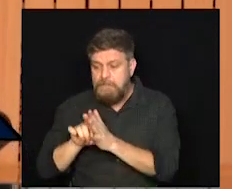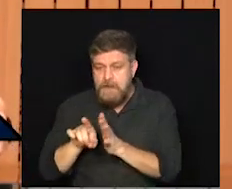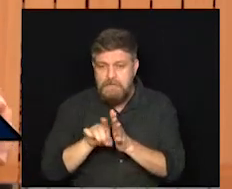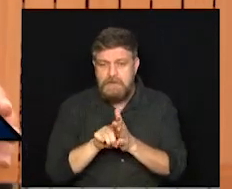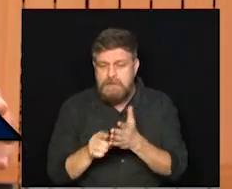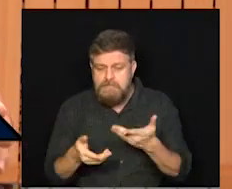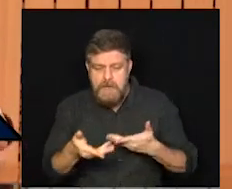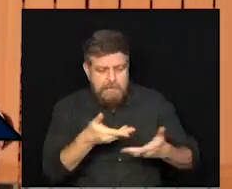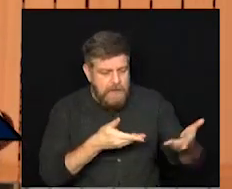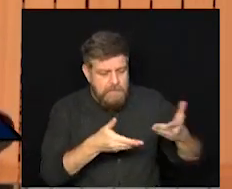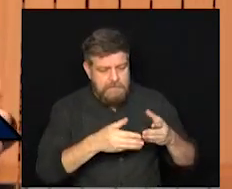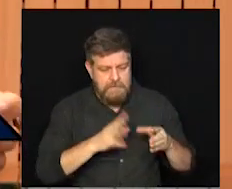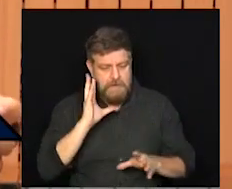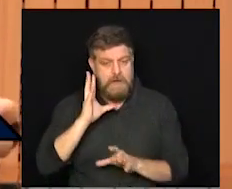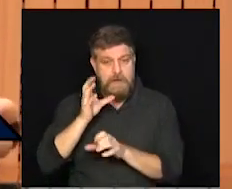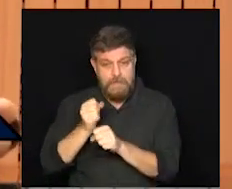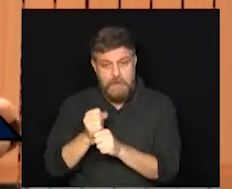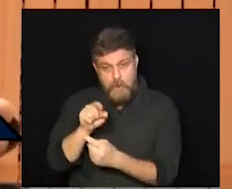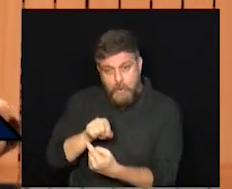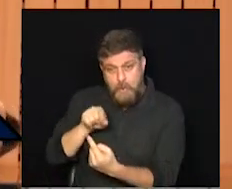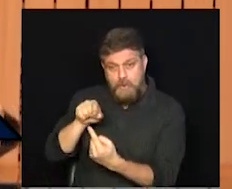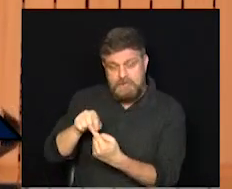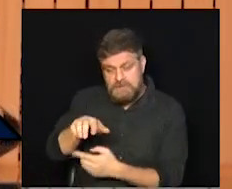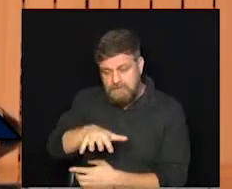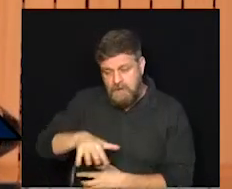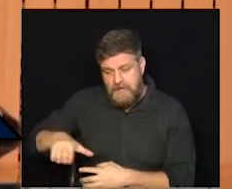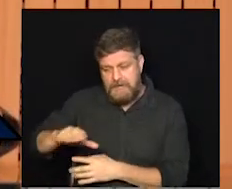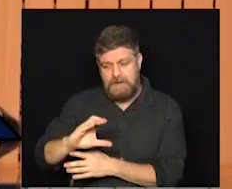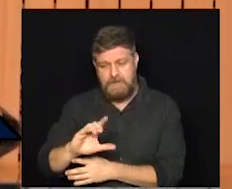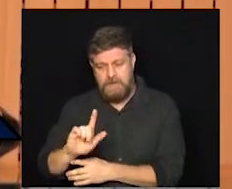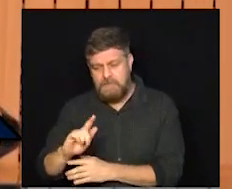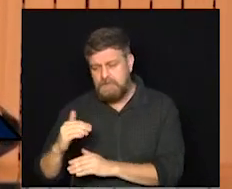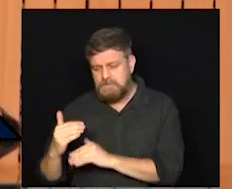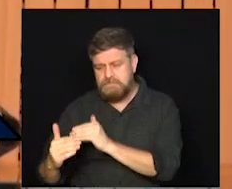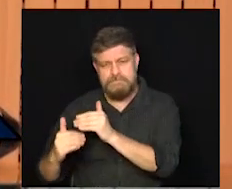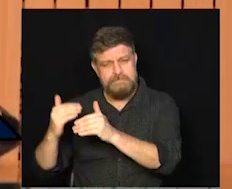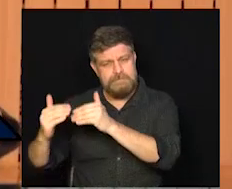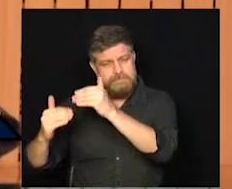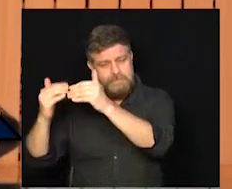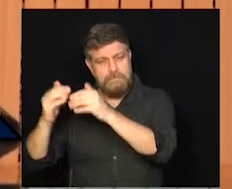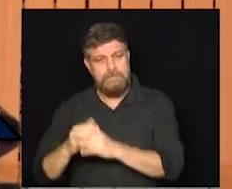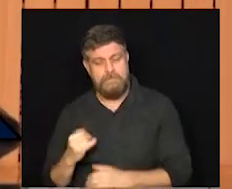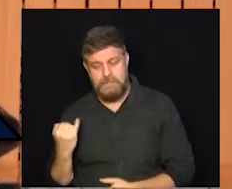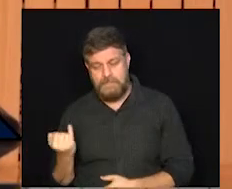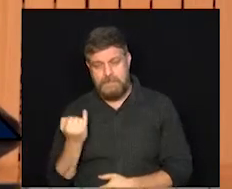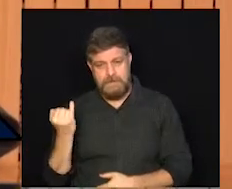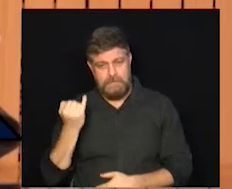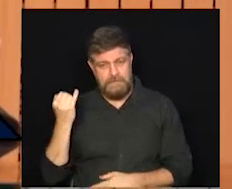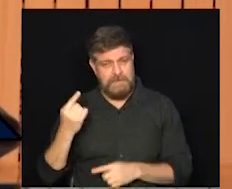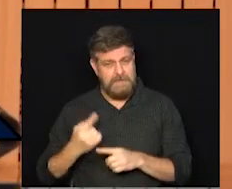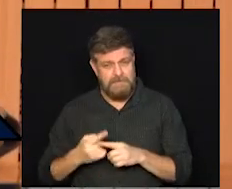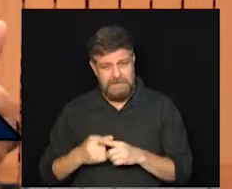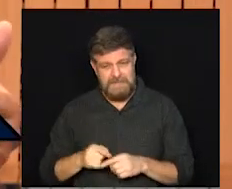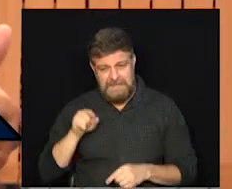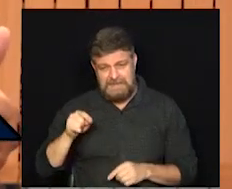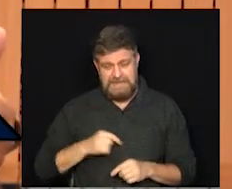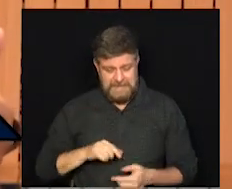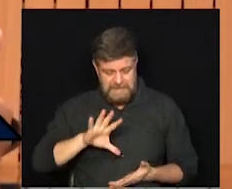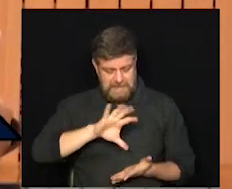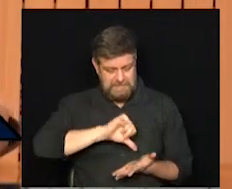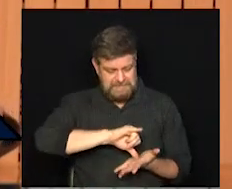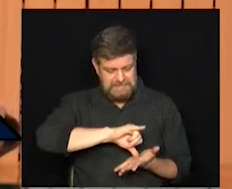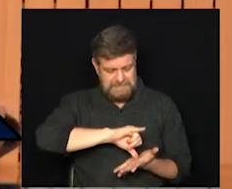desenvolvimento do distrito do Campo Grande. Isso é muito importante em função da gente ter um distrito que é distante do